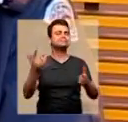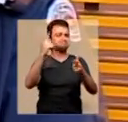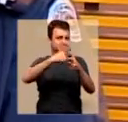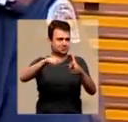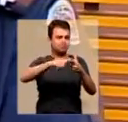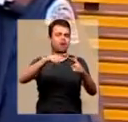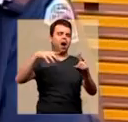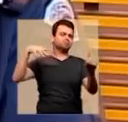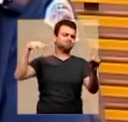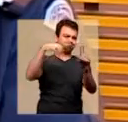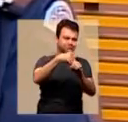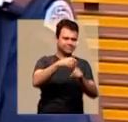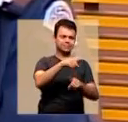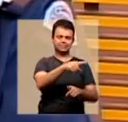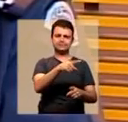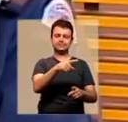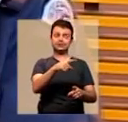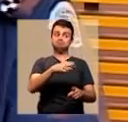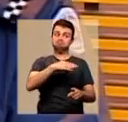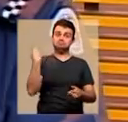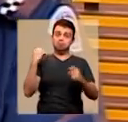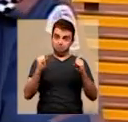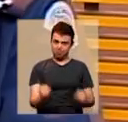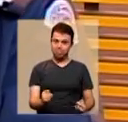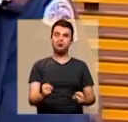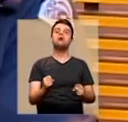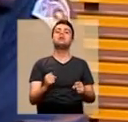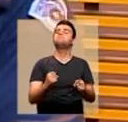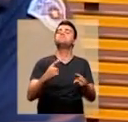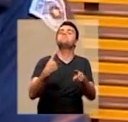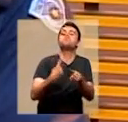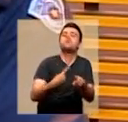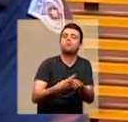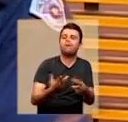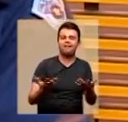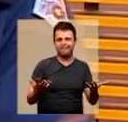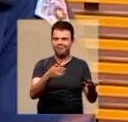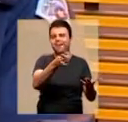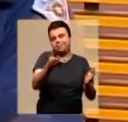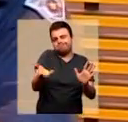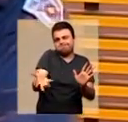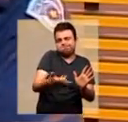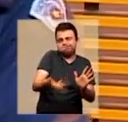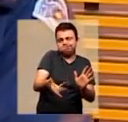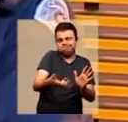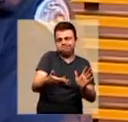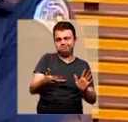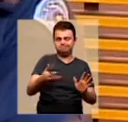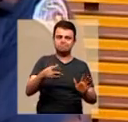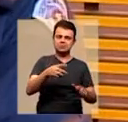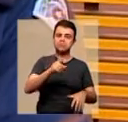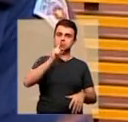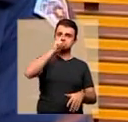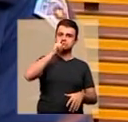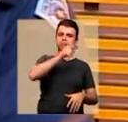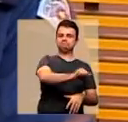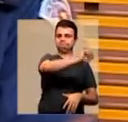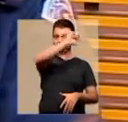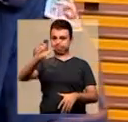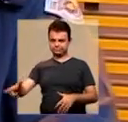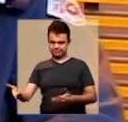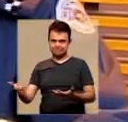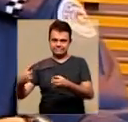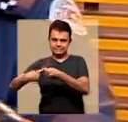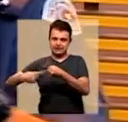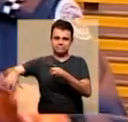a probabilidade de um acidente ter uma vítima mais grave é muito maior que na cidade, né? Em decorrência até da velocidade. Então, a